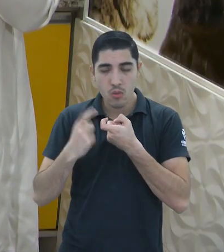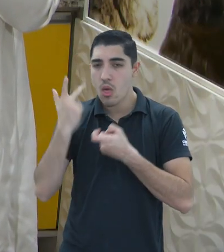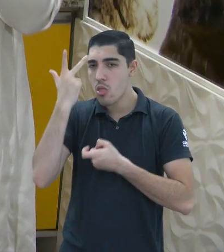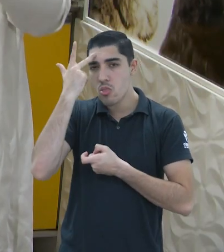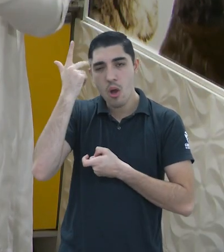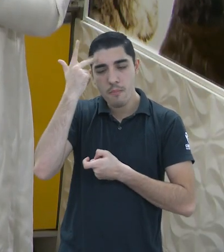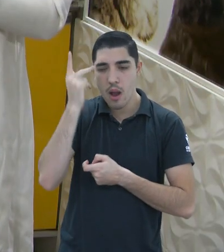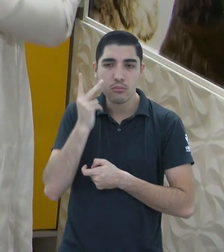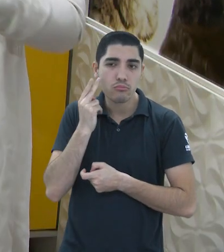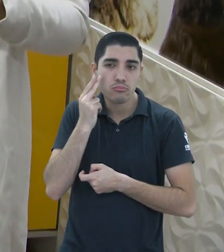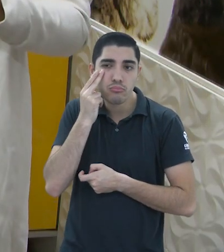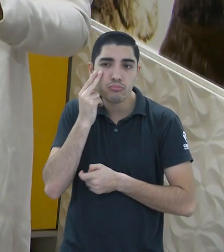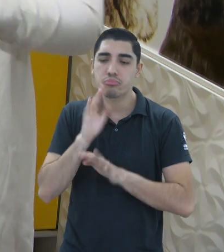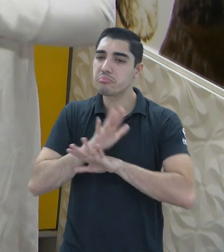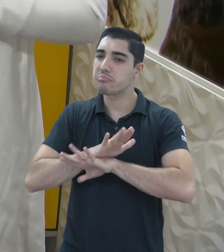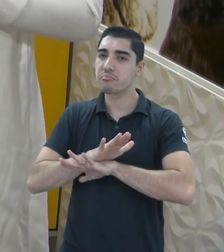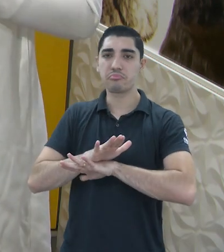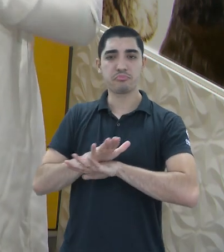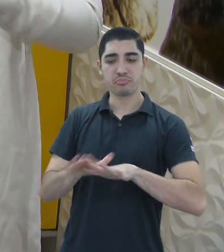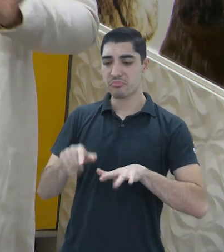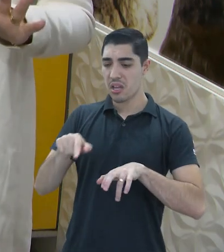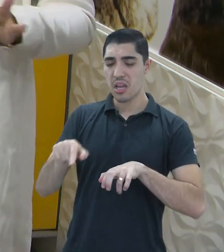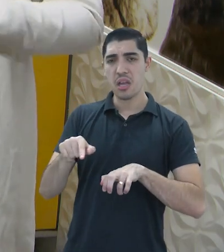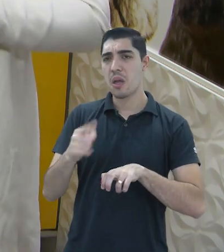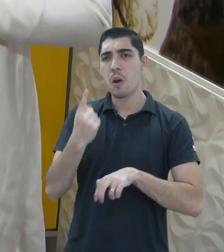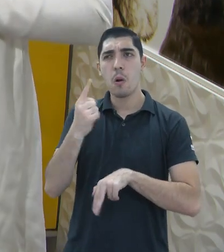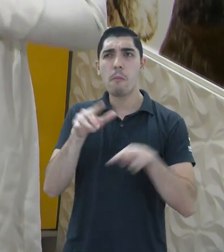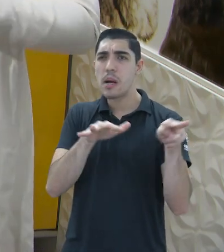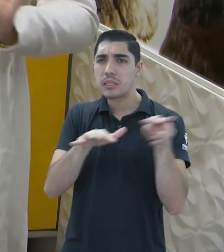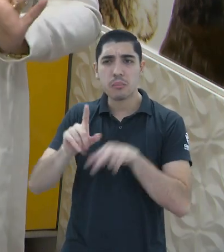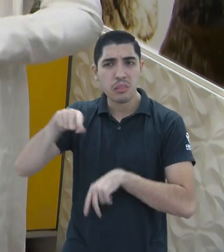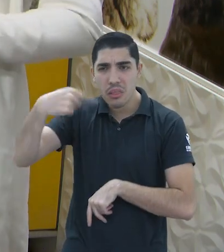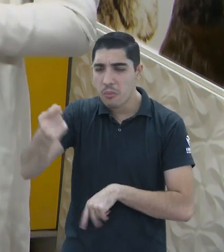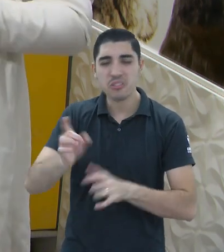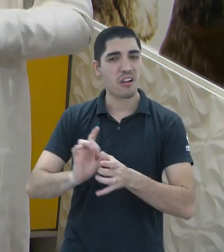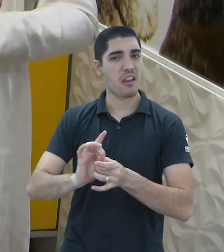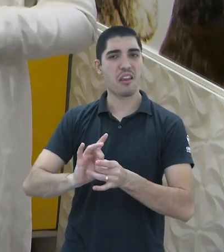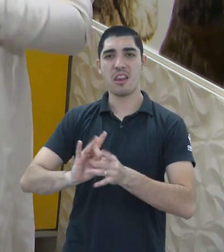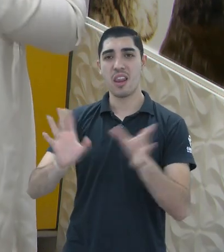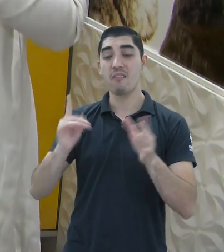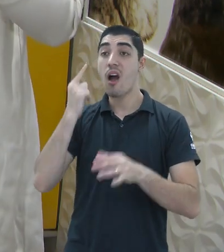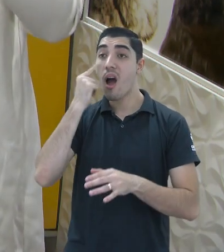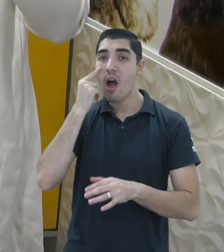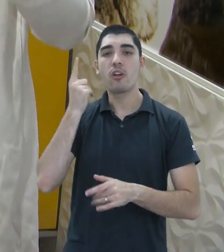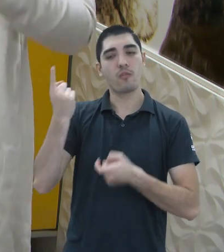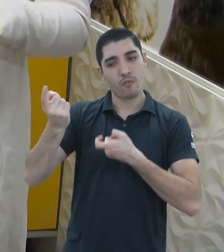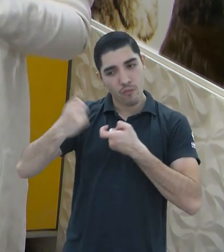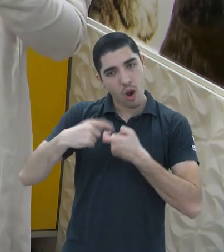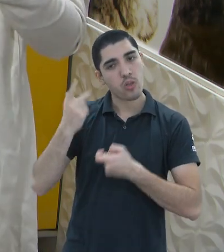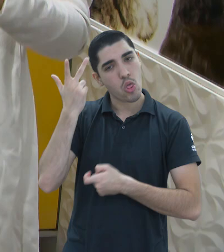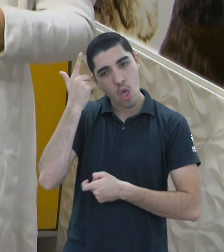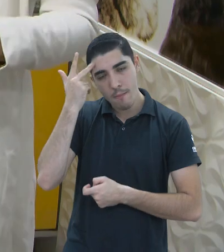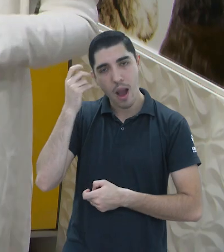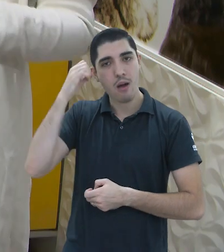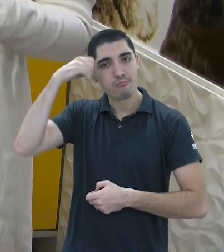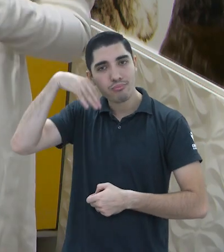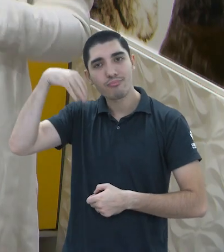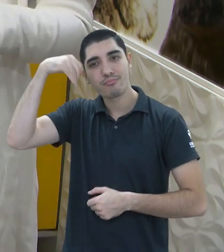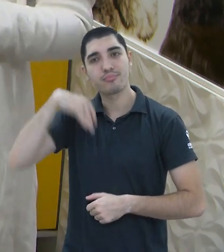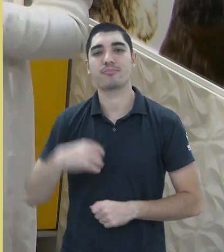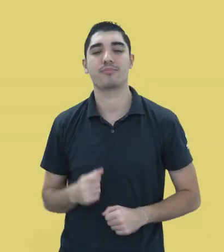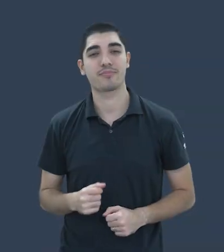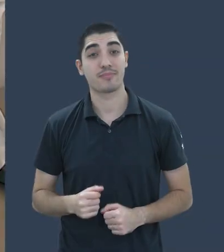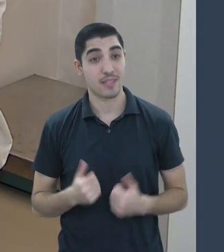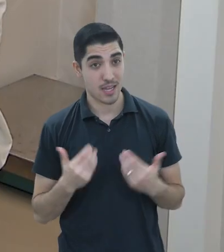fio absorvível, super tranquilo, o paciente extremamente... Uma semana tá de alta e a glândula volta, produção